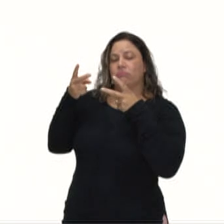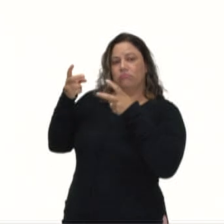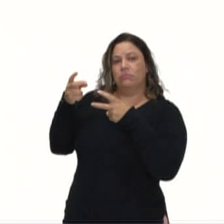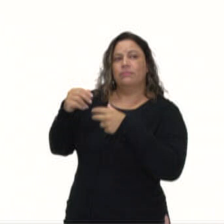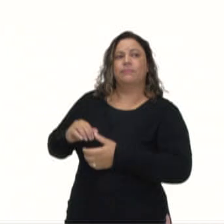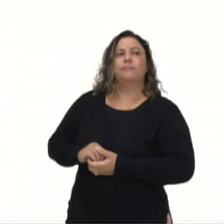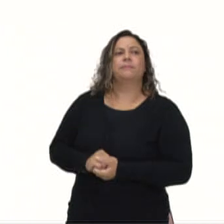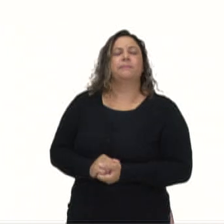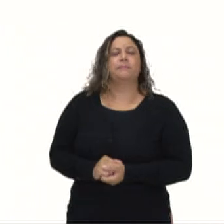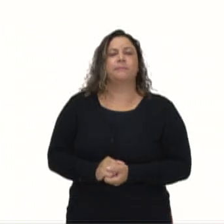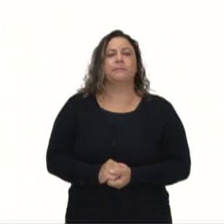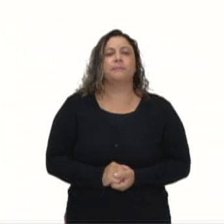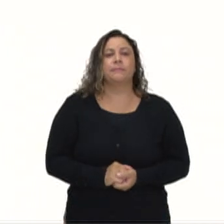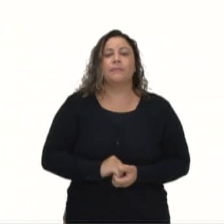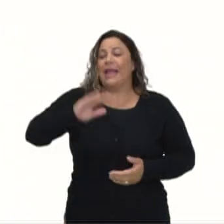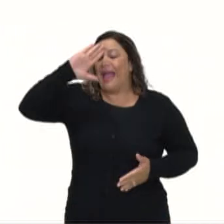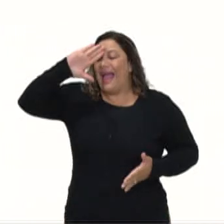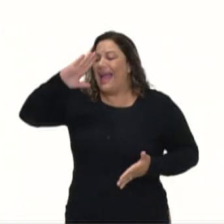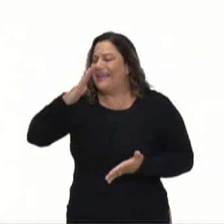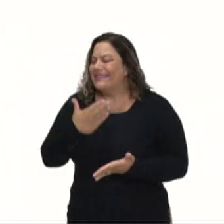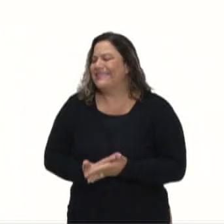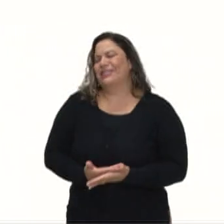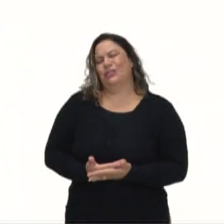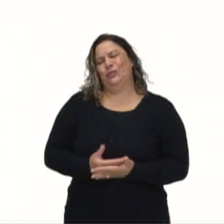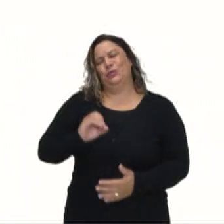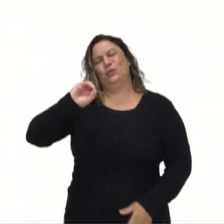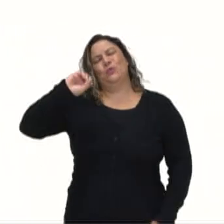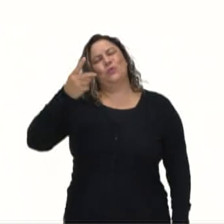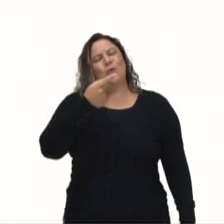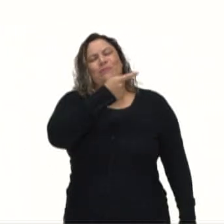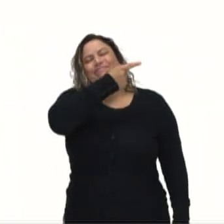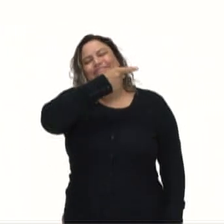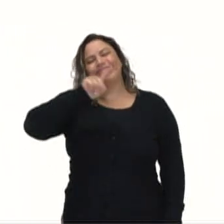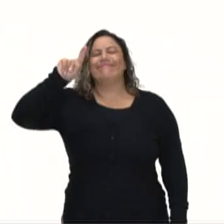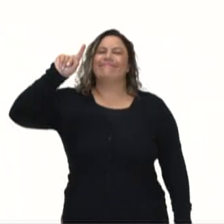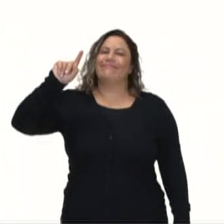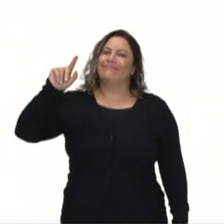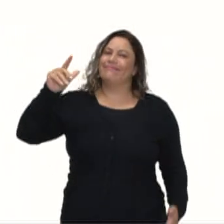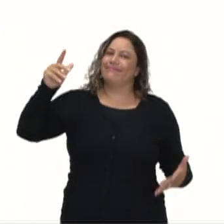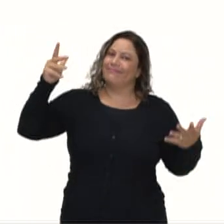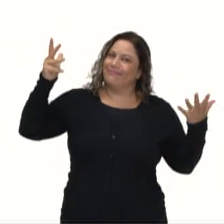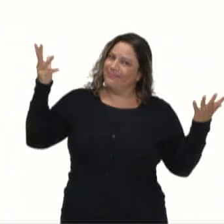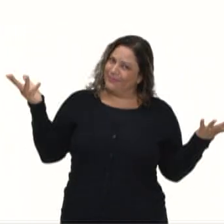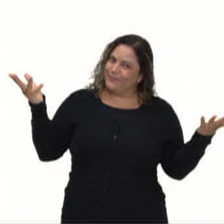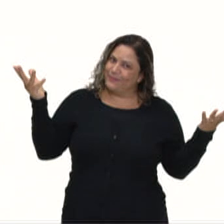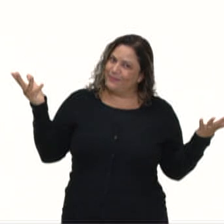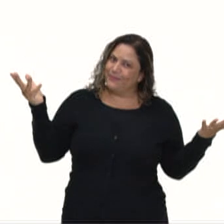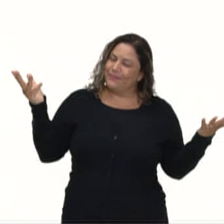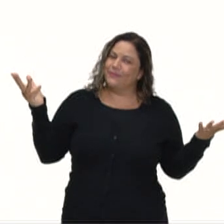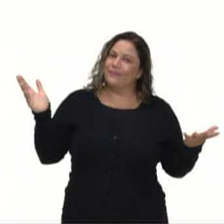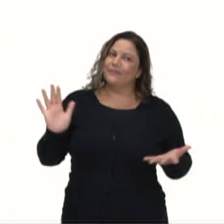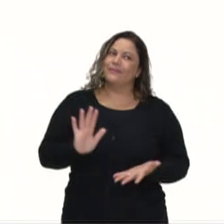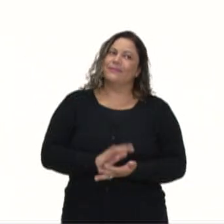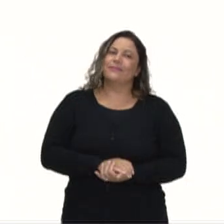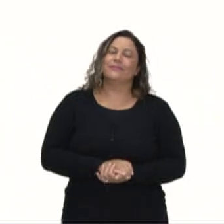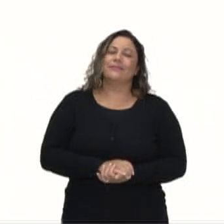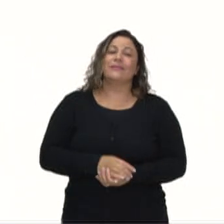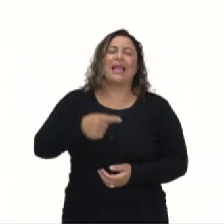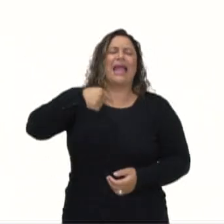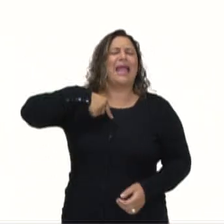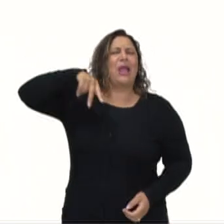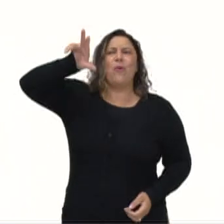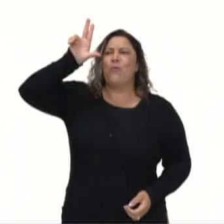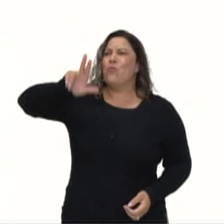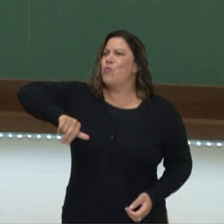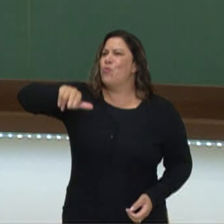exercício. Acredite ou não, I almost never have been stuck on anything. Eu nunca